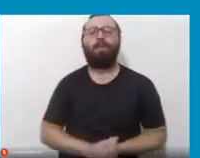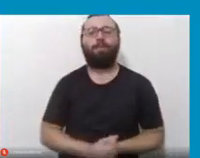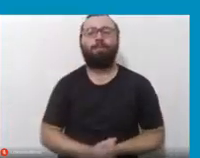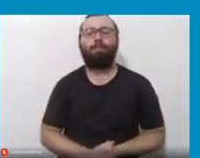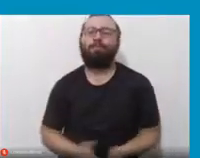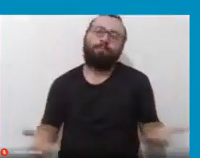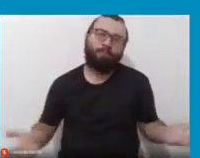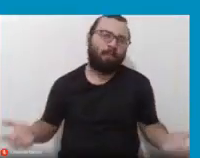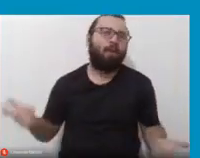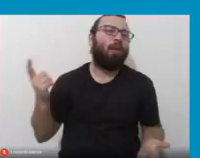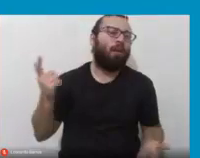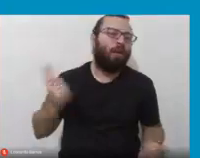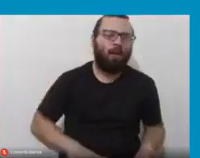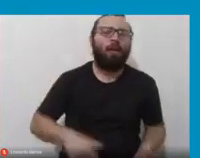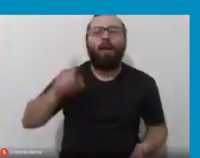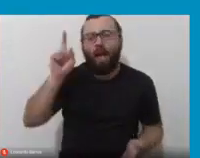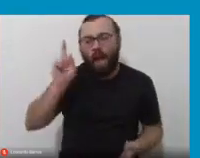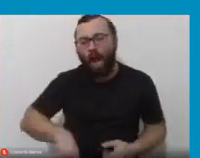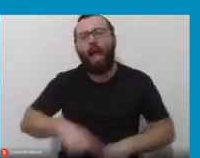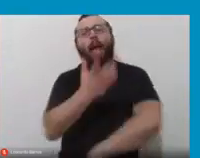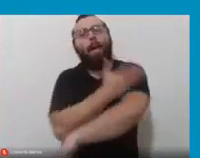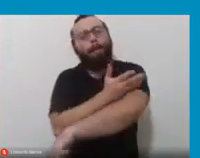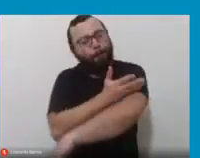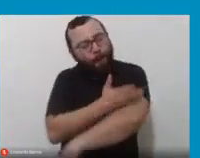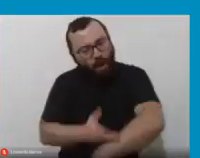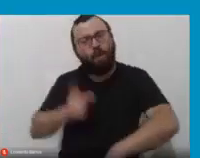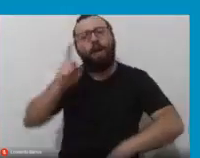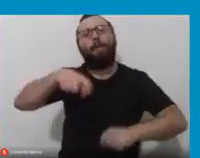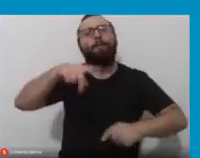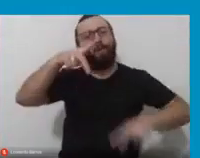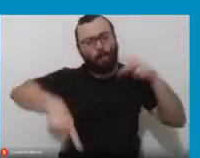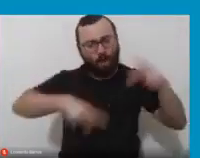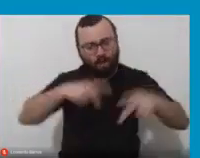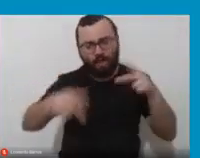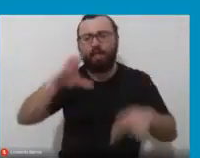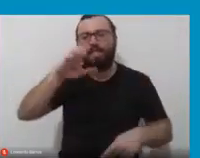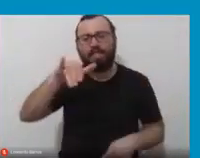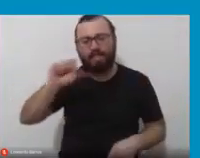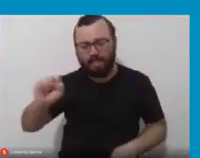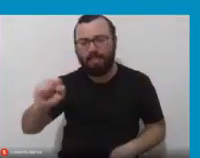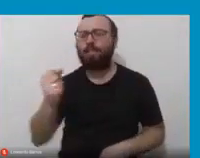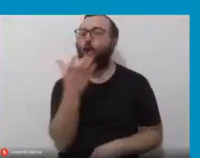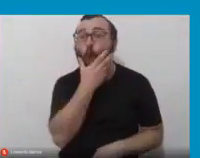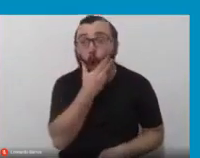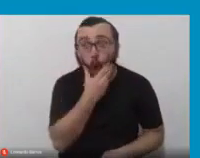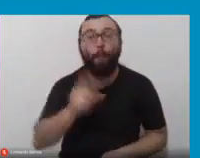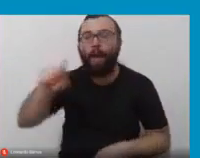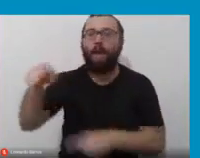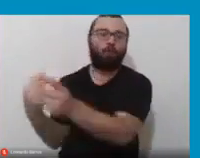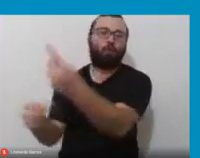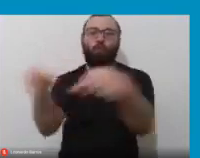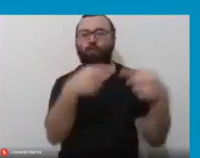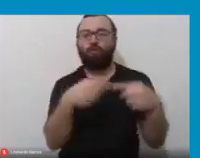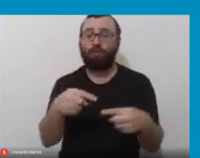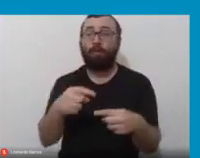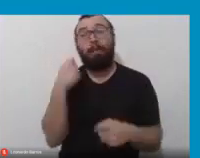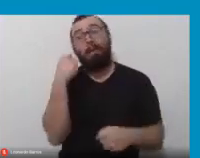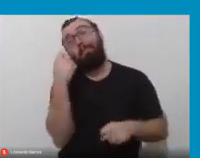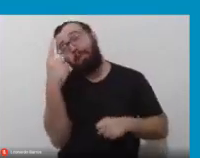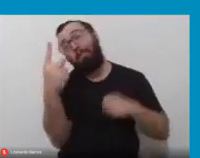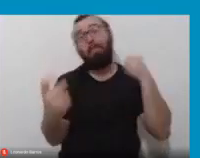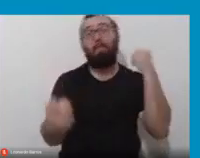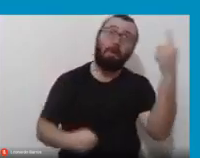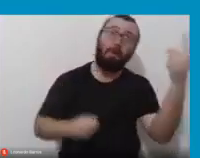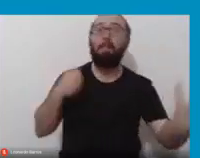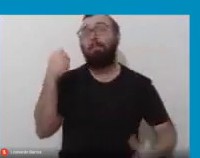novo, são os brancos, a população branca, cisgênera, os homens que discutem. E, eventualmente, tem exceções